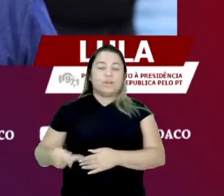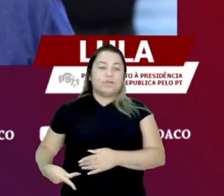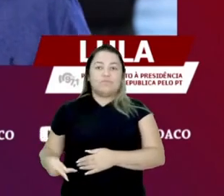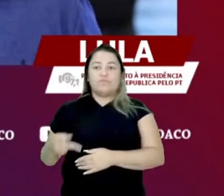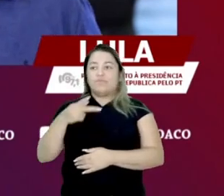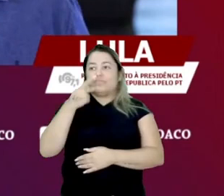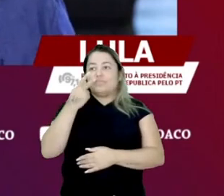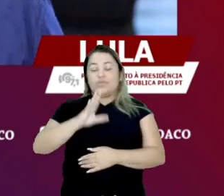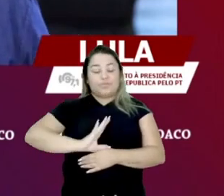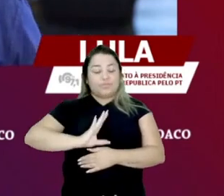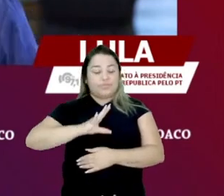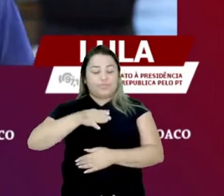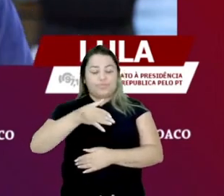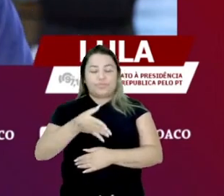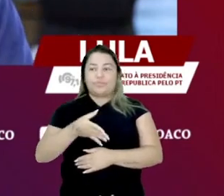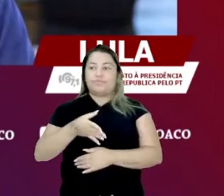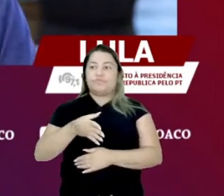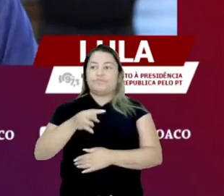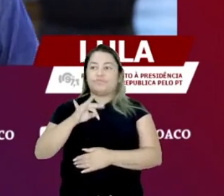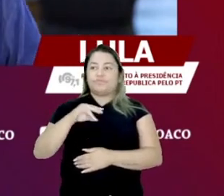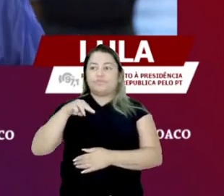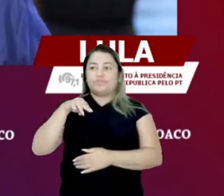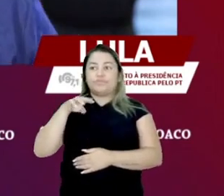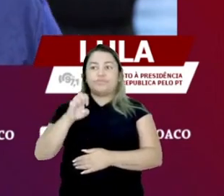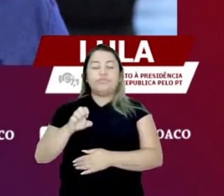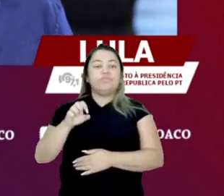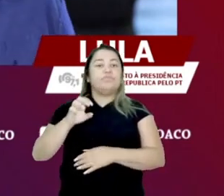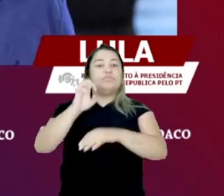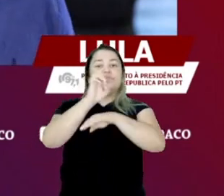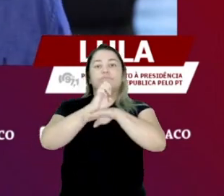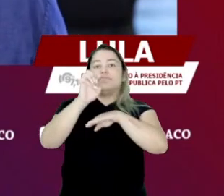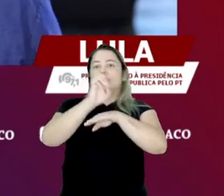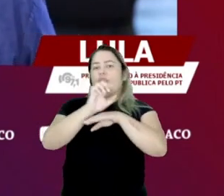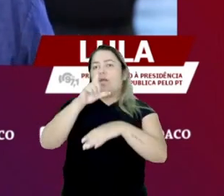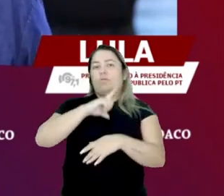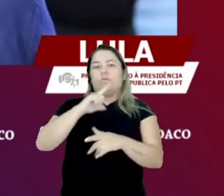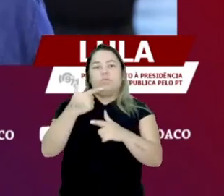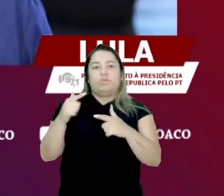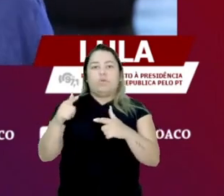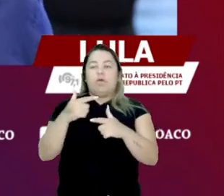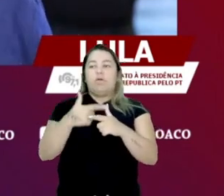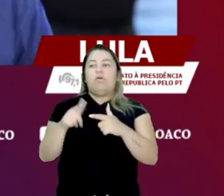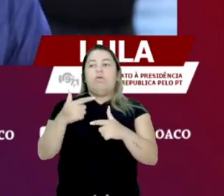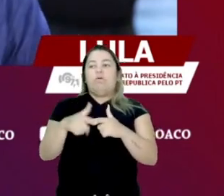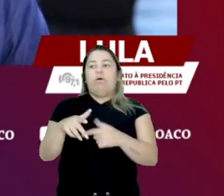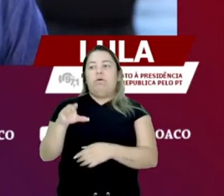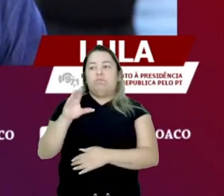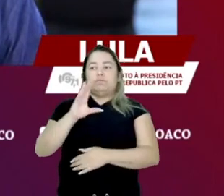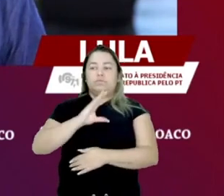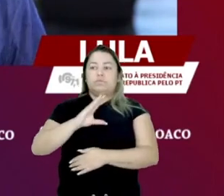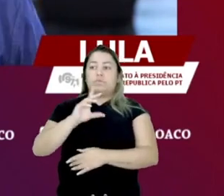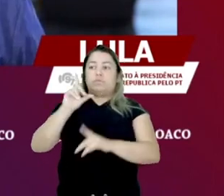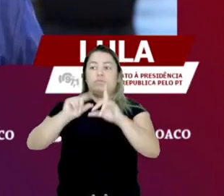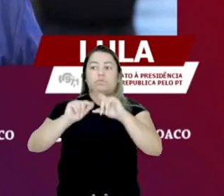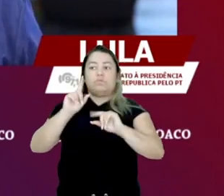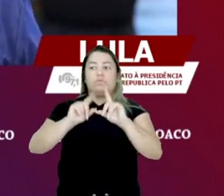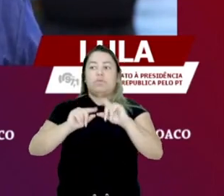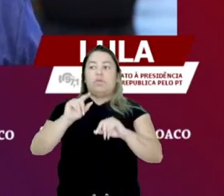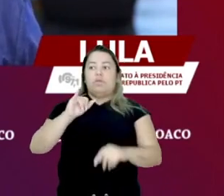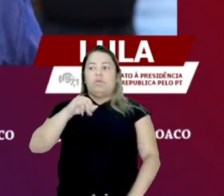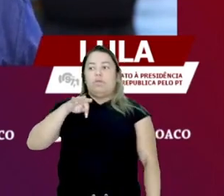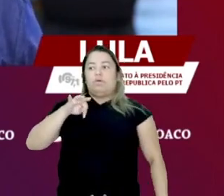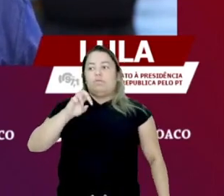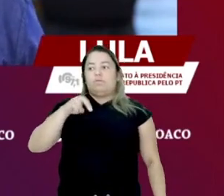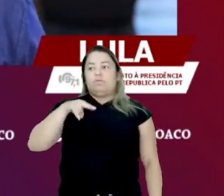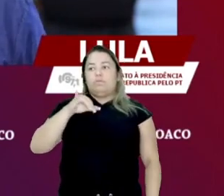sabe? Eu vou torcendo que sou vascaíno no Rio de Janeiro quando as pessoas querem que eu seja flamengo, mas eu não sou, sou vascaíno. Sabe, eu acho isso legal